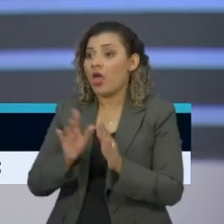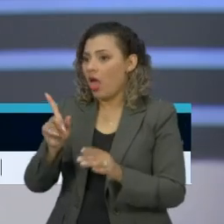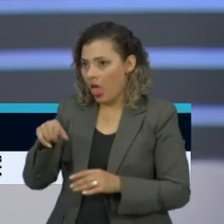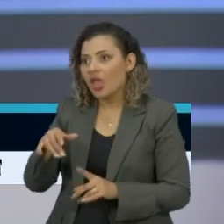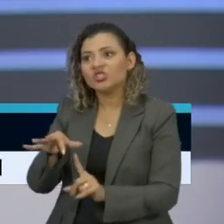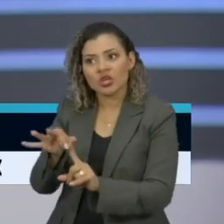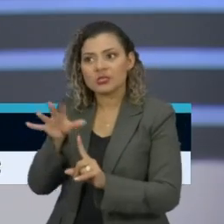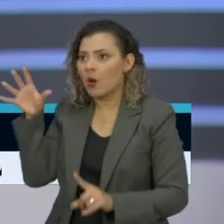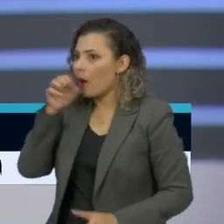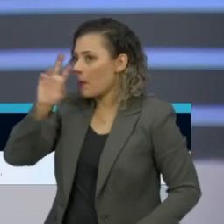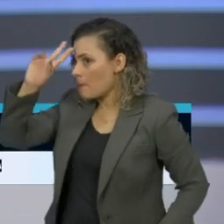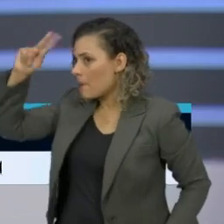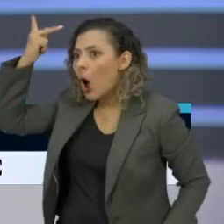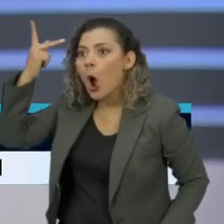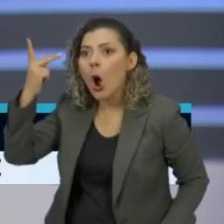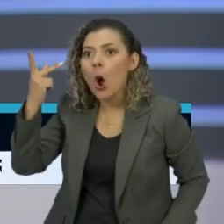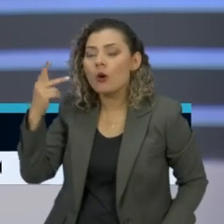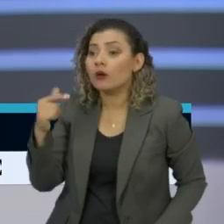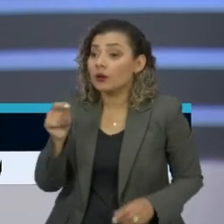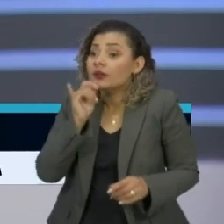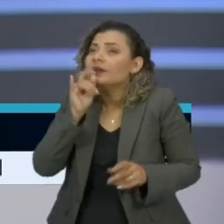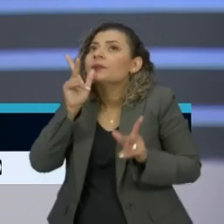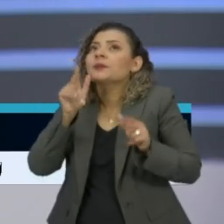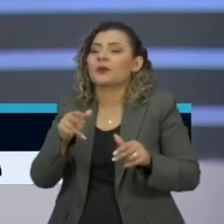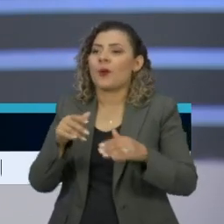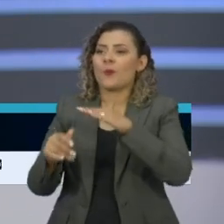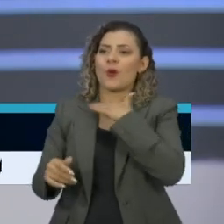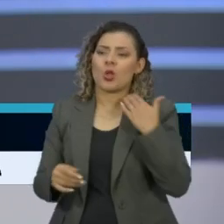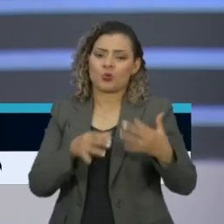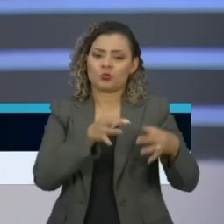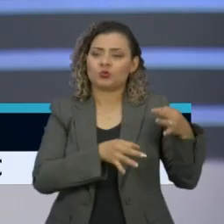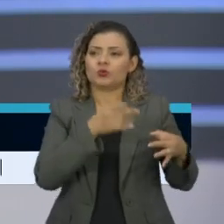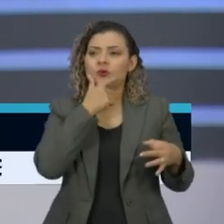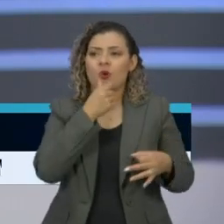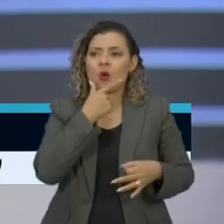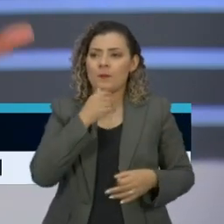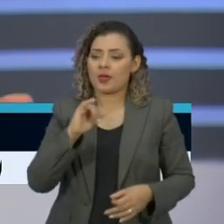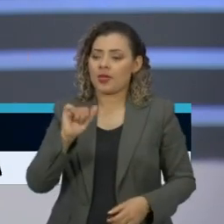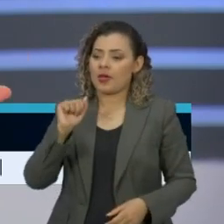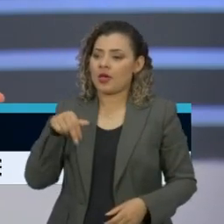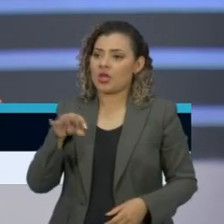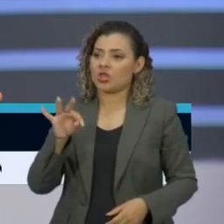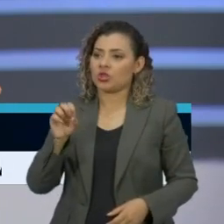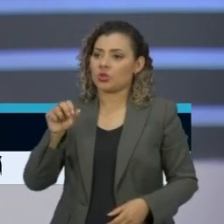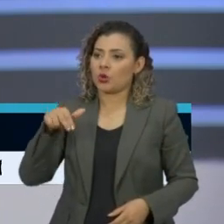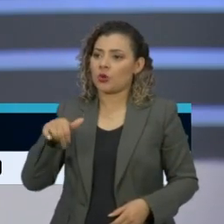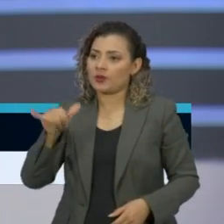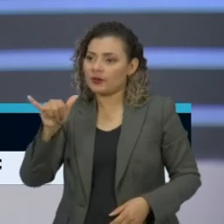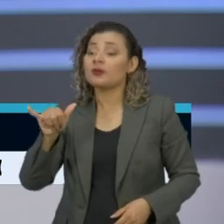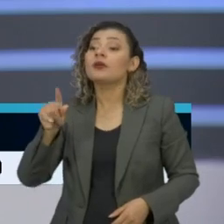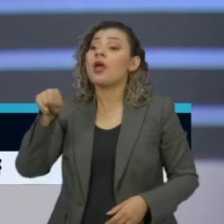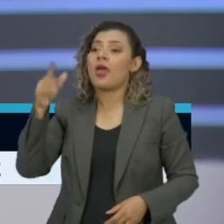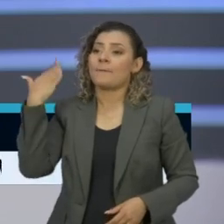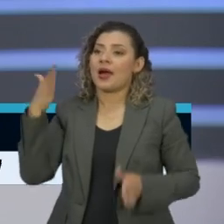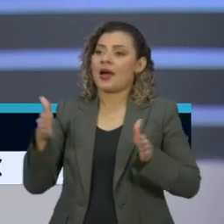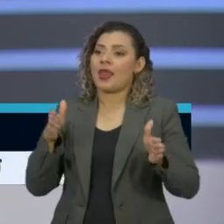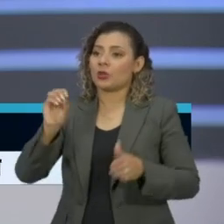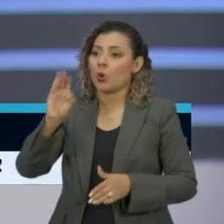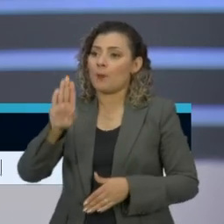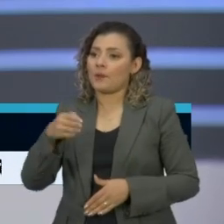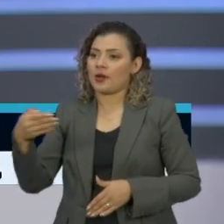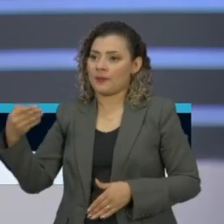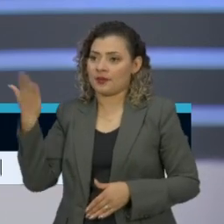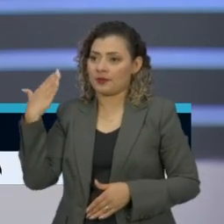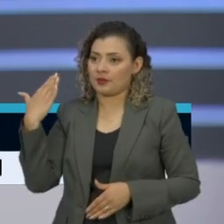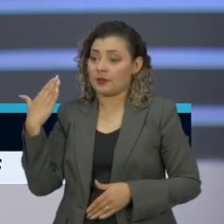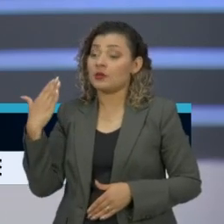é contrária à indicação. Quando morreu o juiz Antonin Scalia durante o Obama, a administração Obama, o